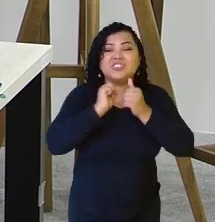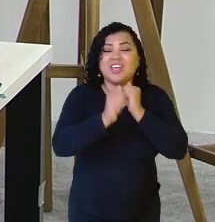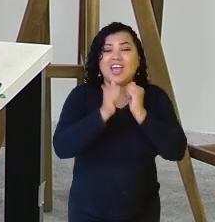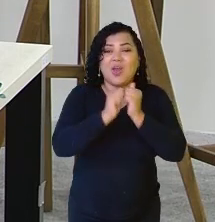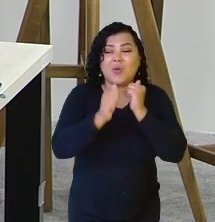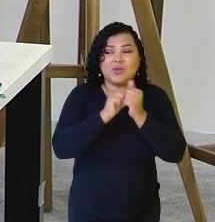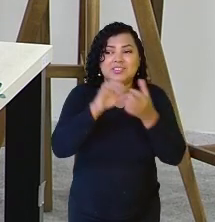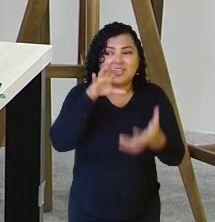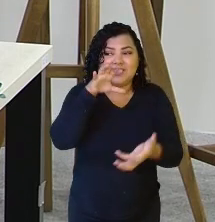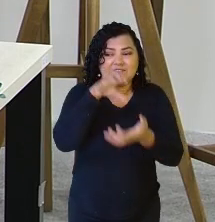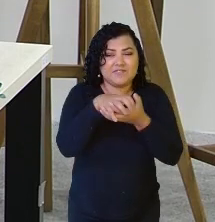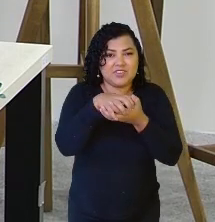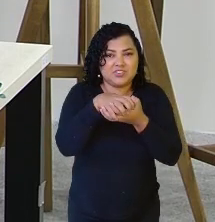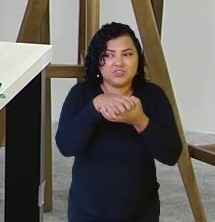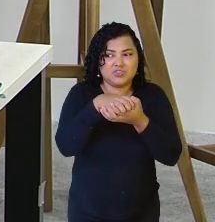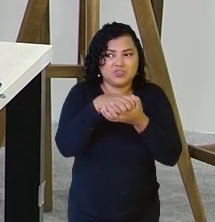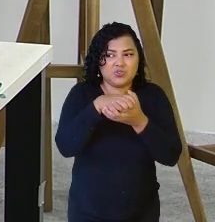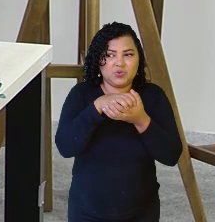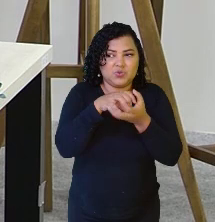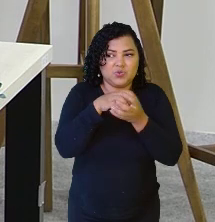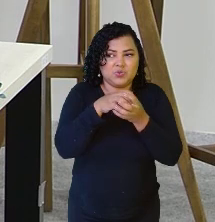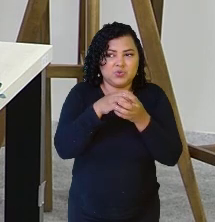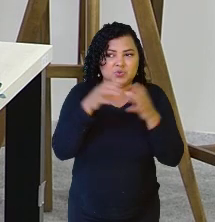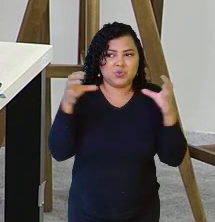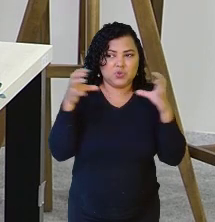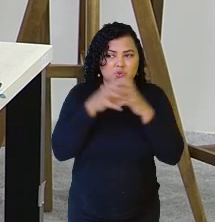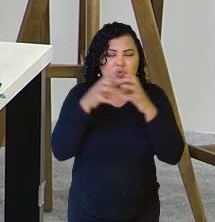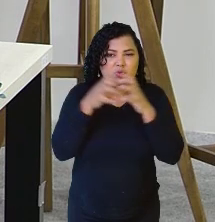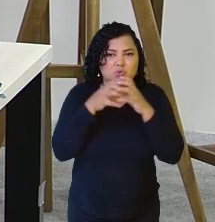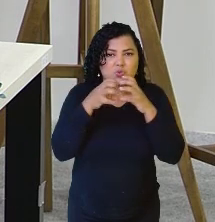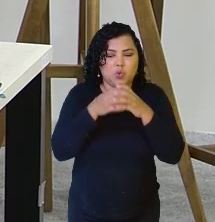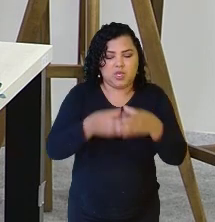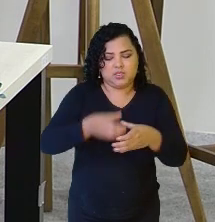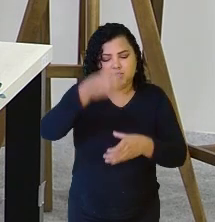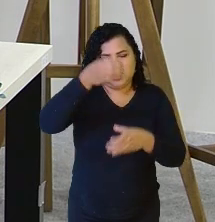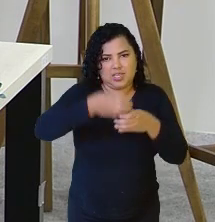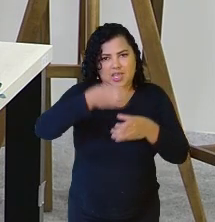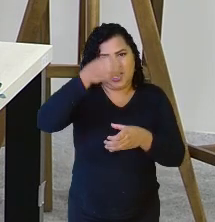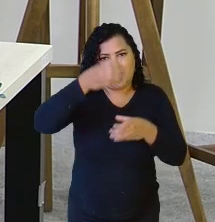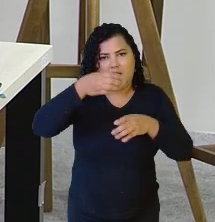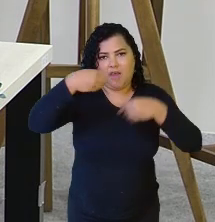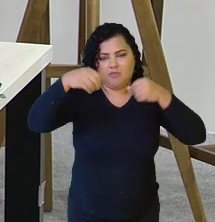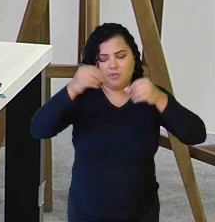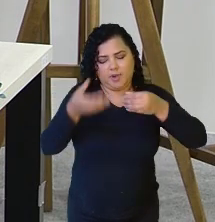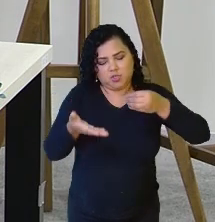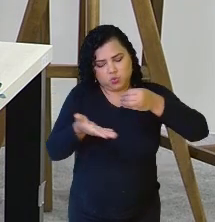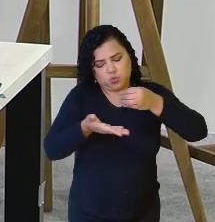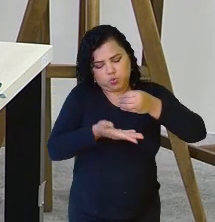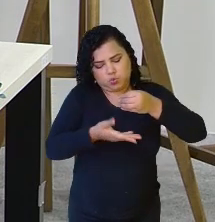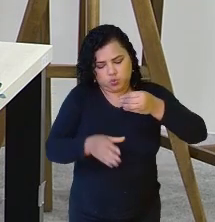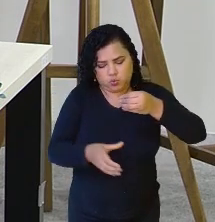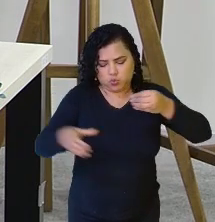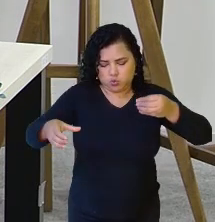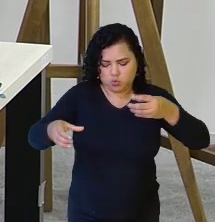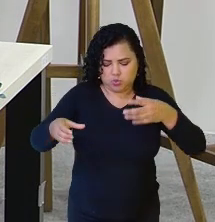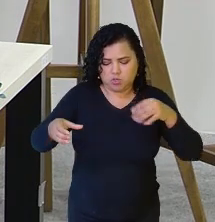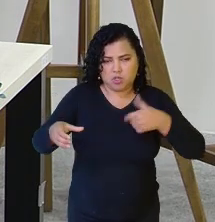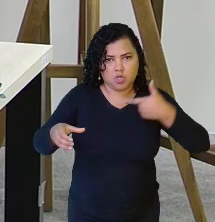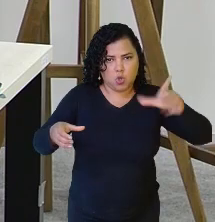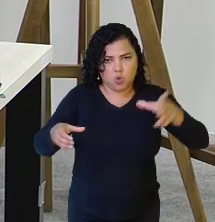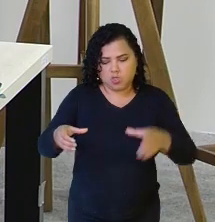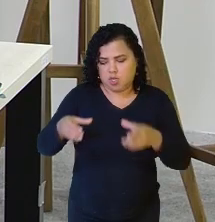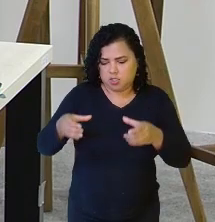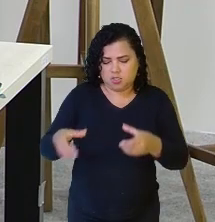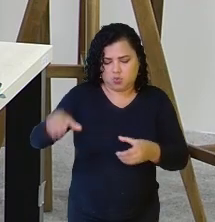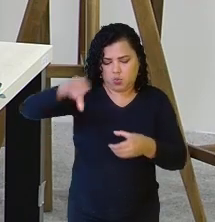Ele fechou, emendou 2 partes de baixo da garrafa e fez aqui as perninhas